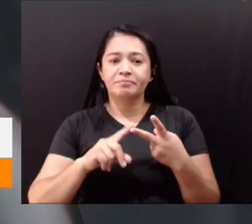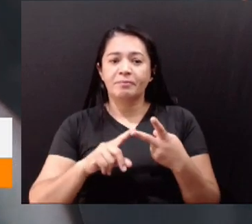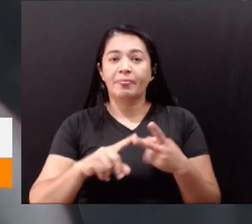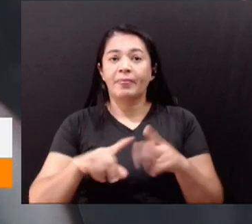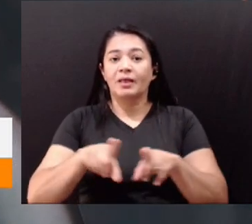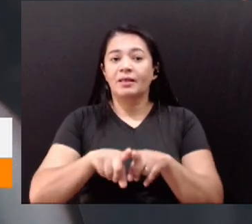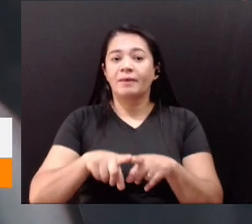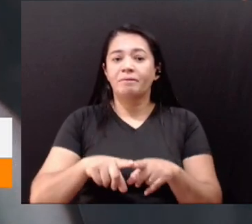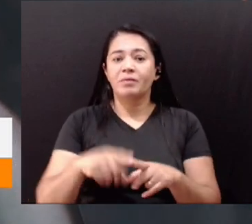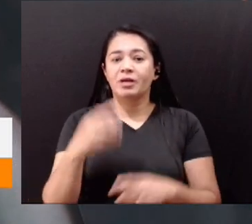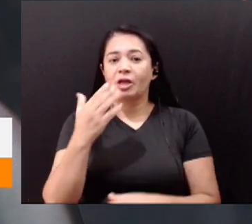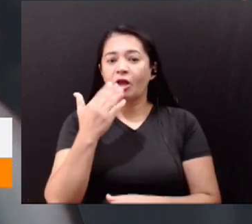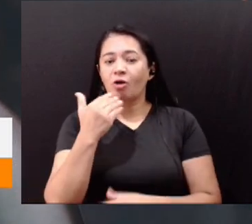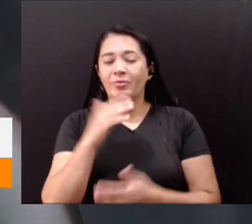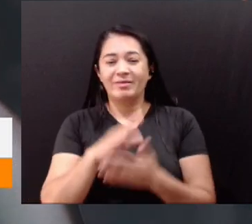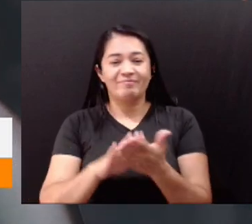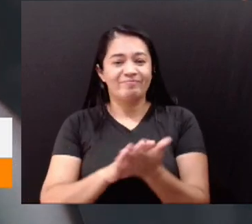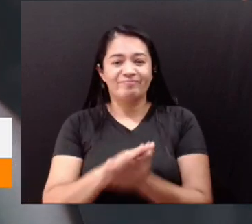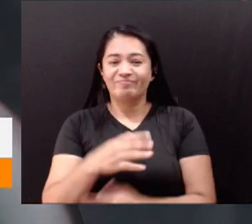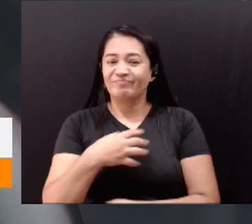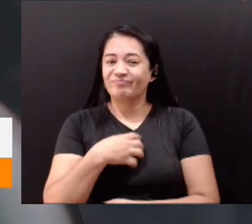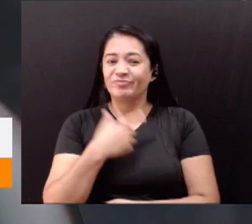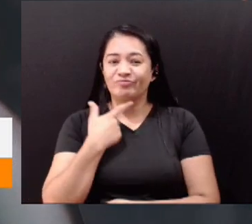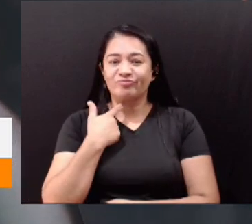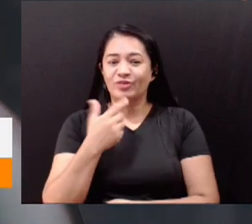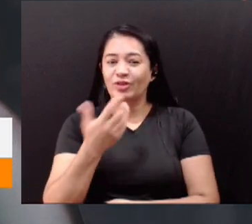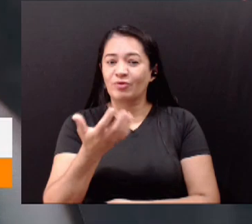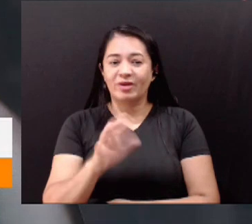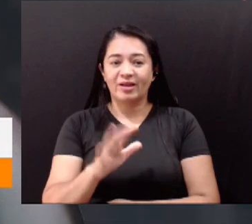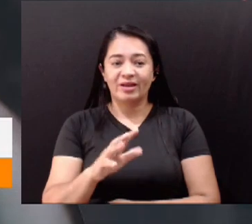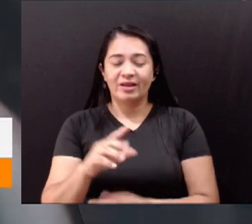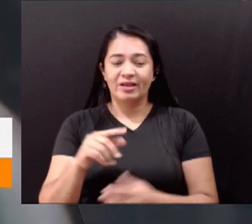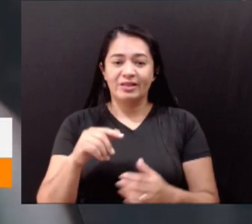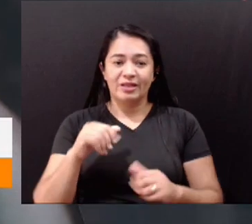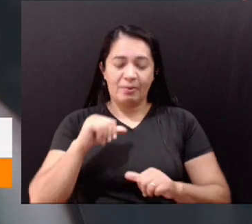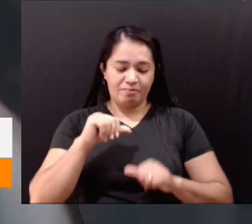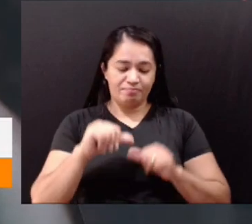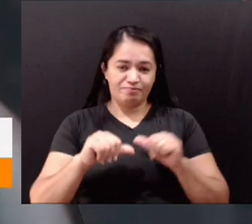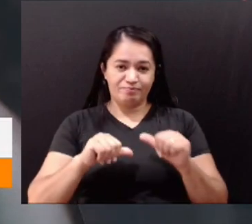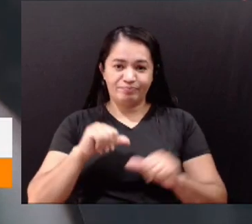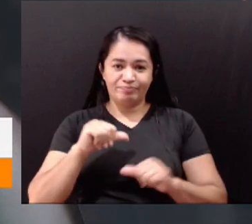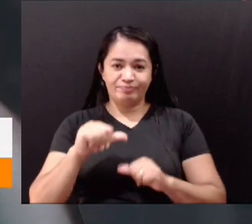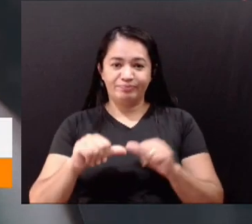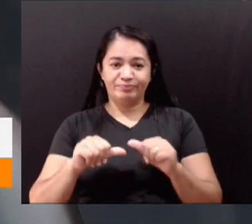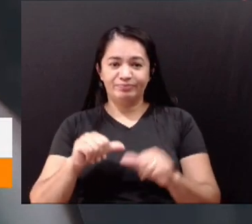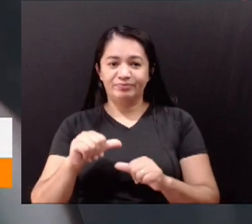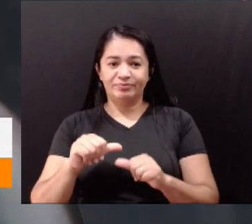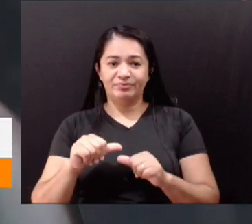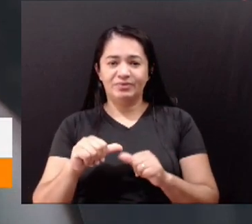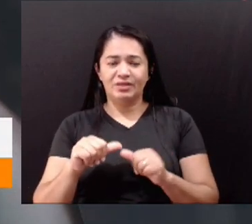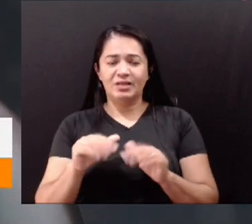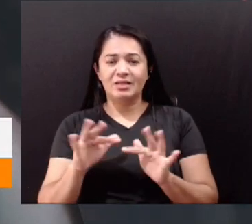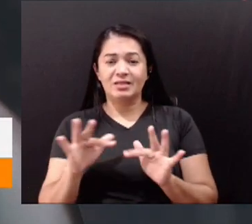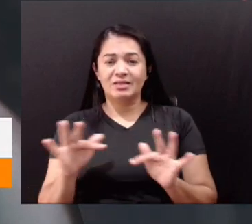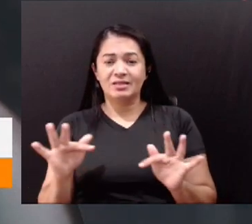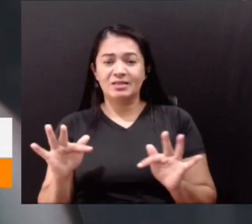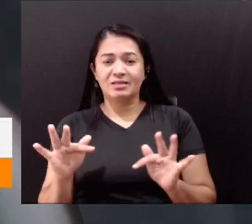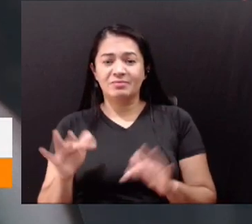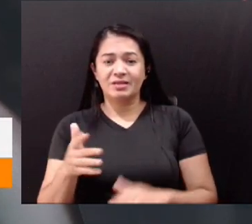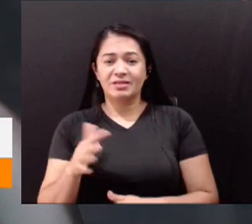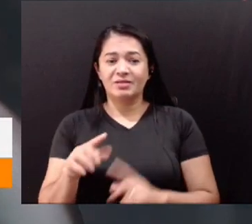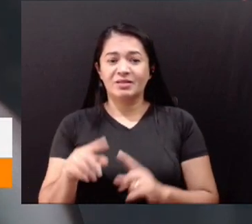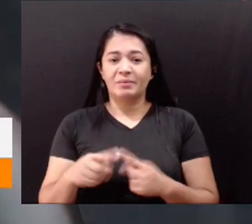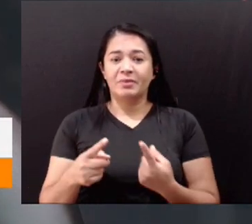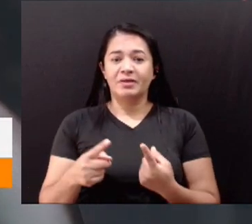apetite, mudanças que vão acontecendo, que são sutis muitas vezes, mas que estão presentes.